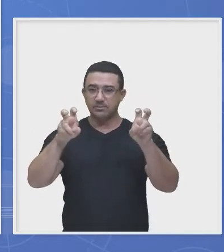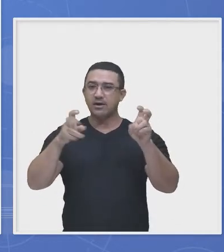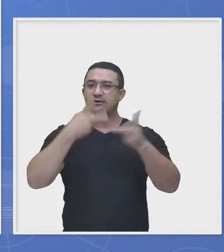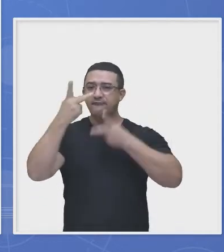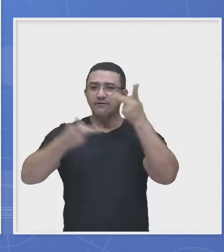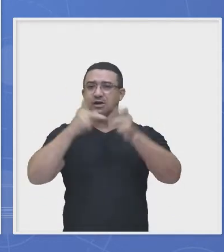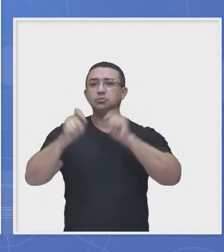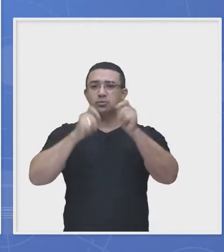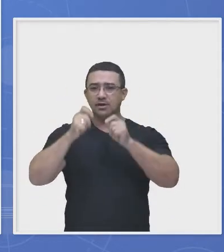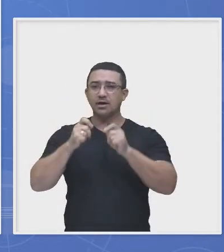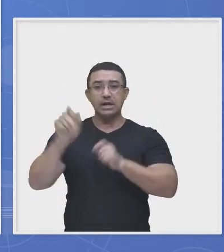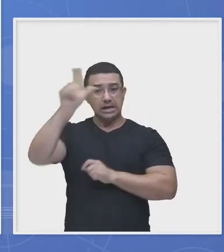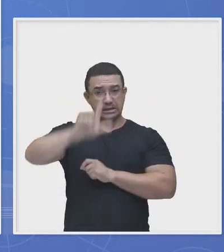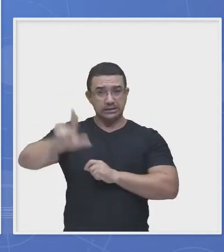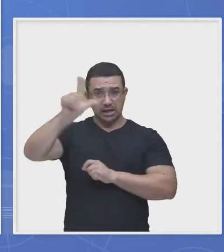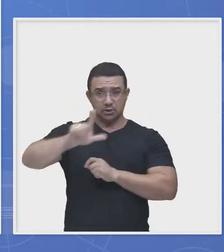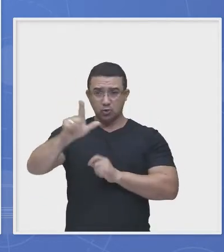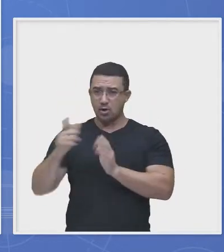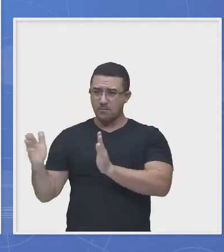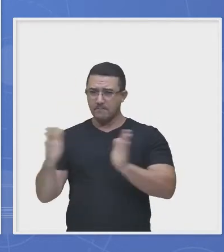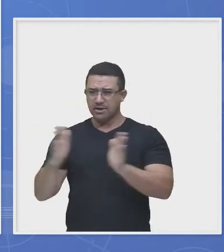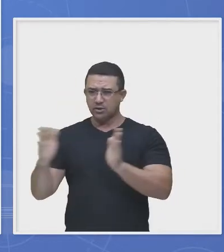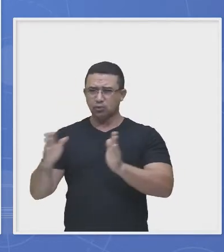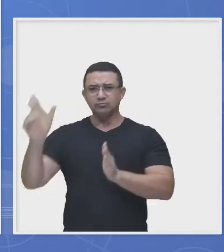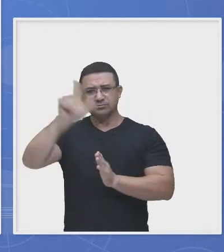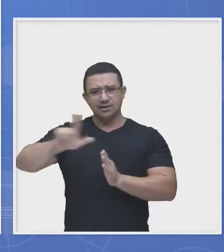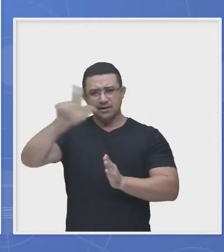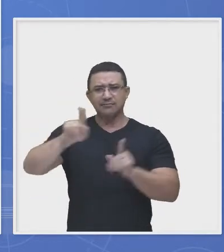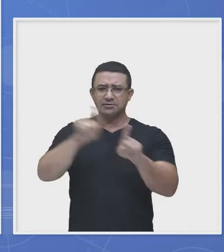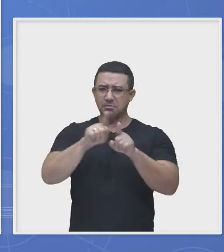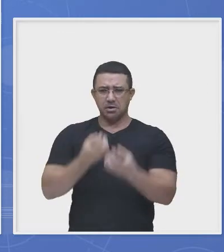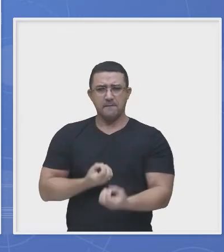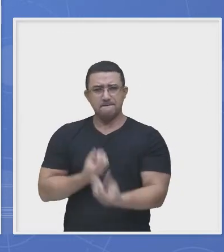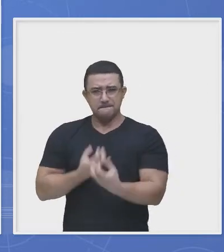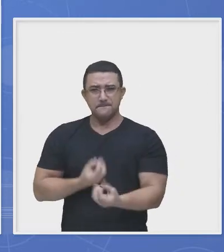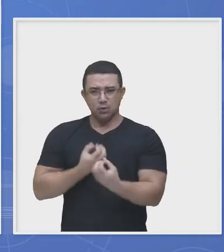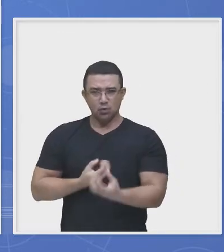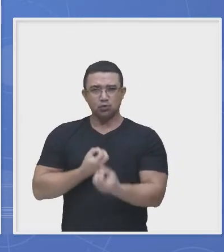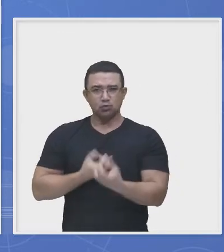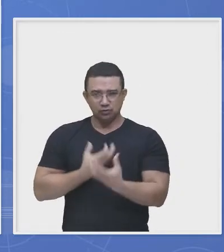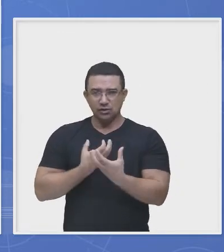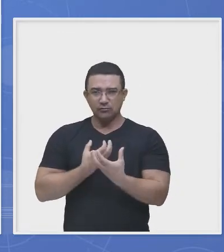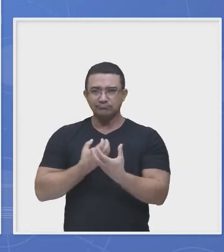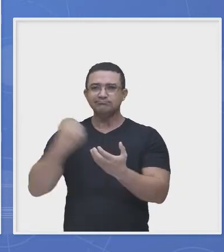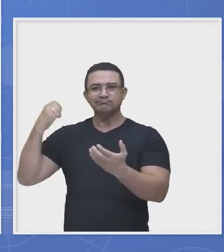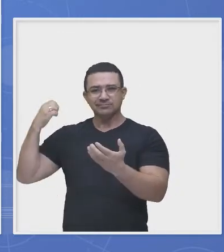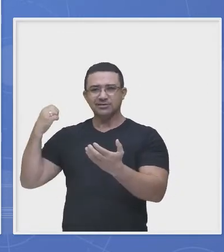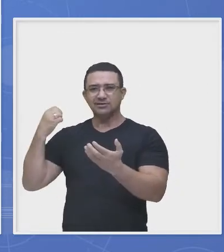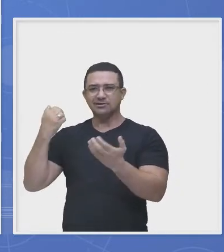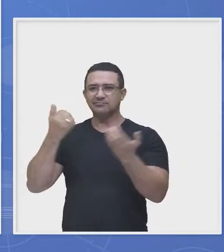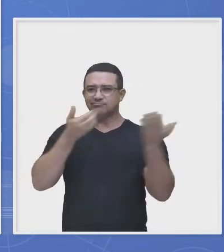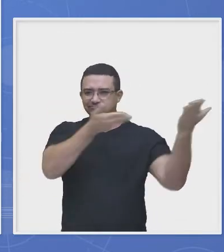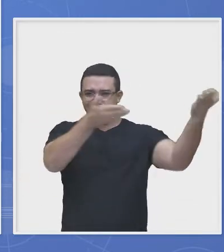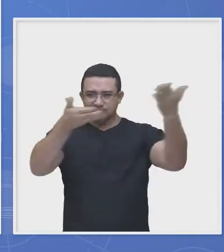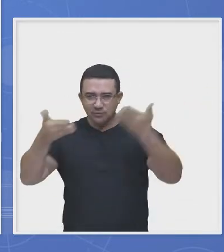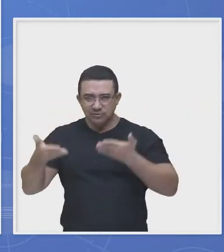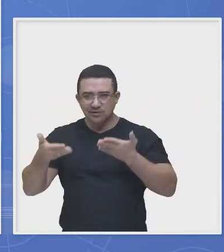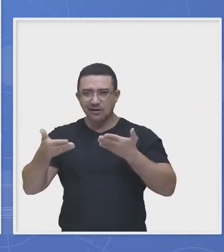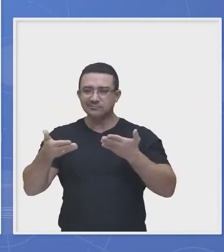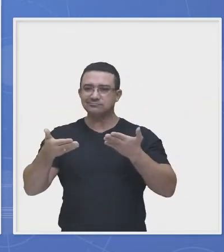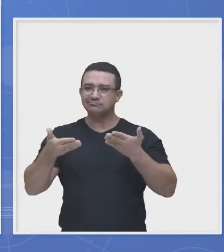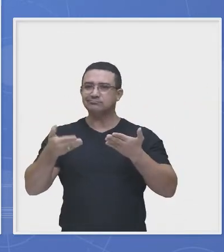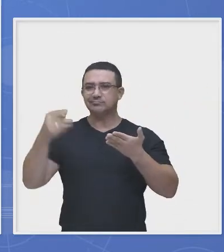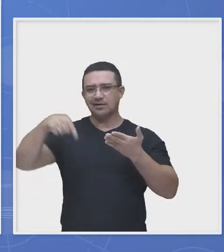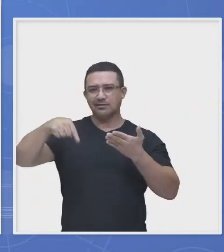período literário, certo? E as produções que foram aí trazidas, que foram construídas durante